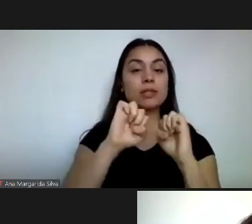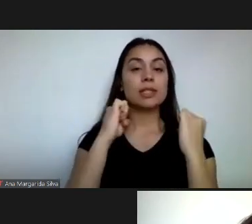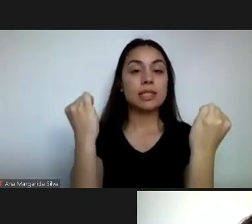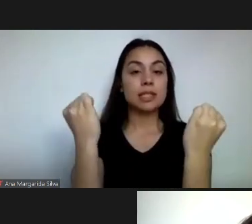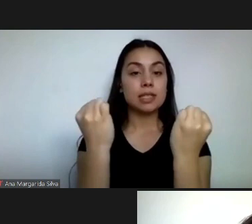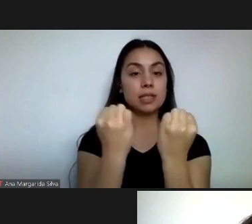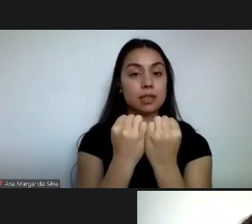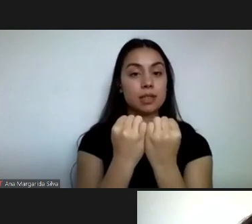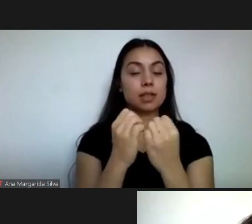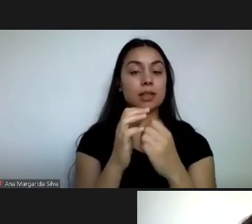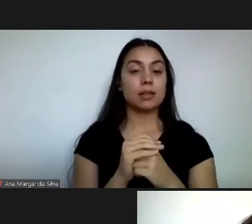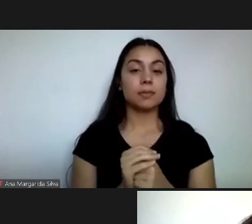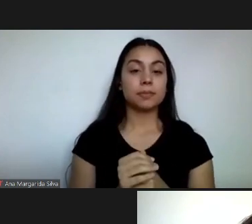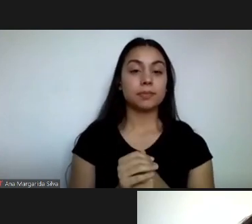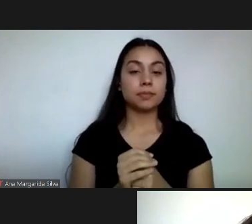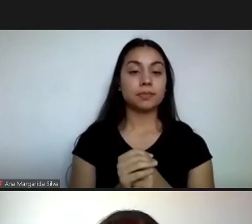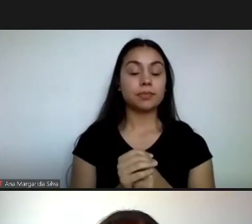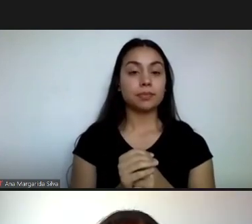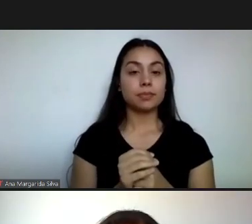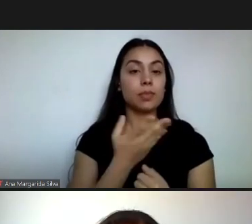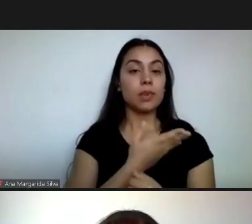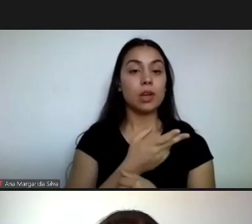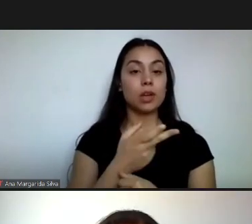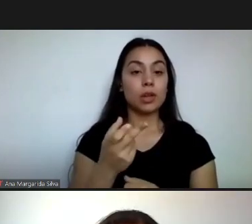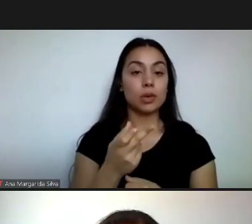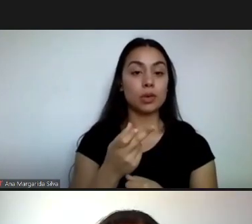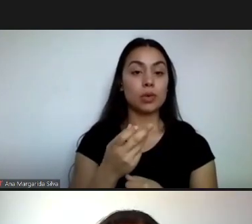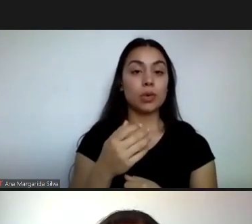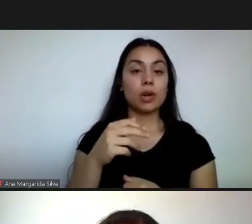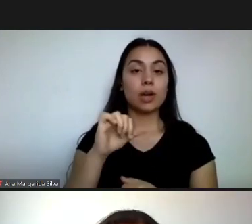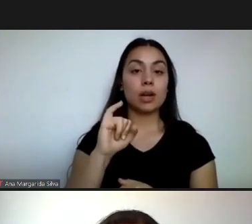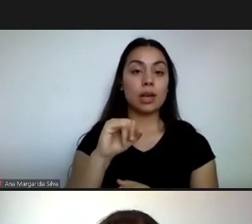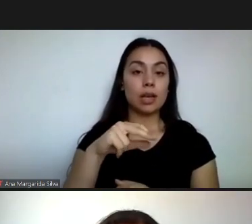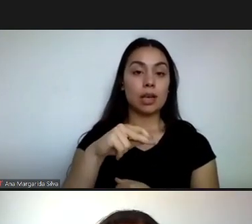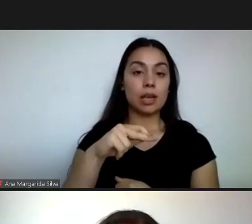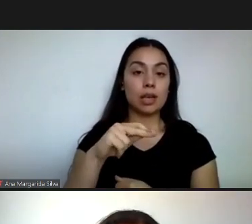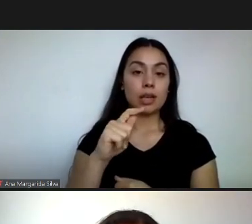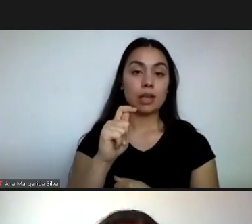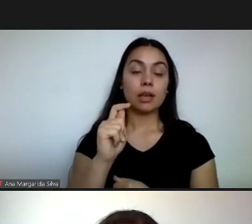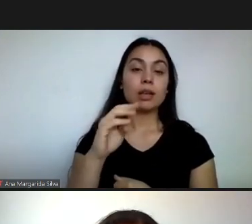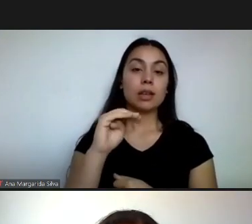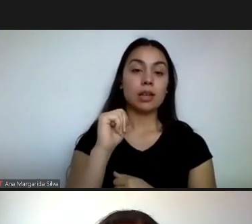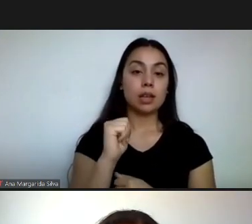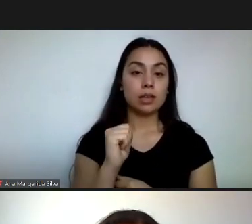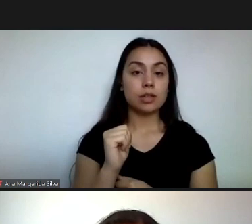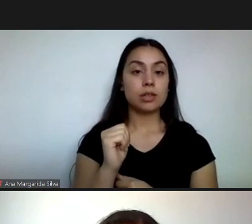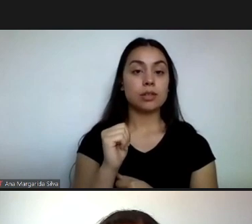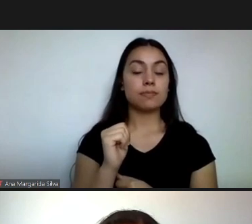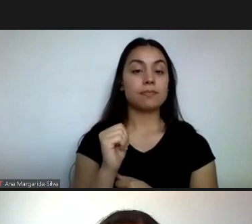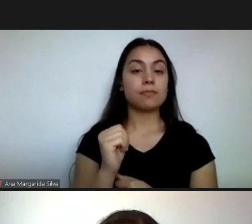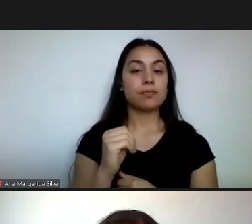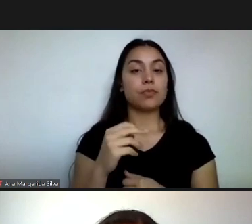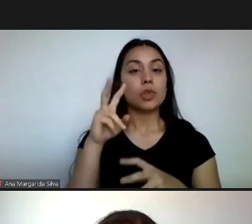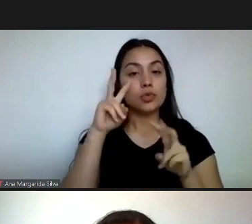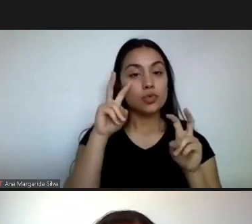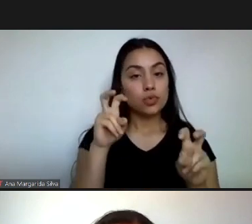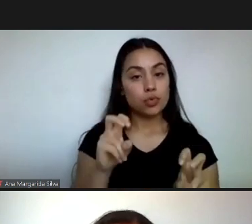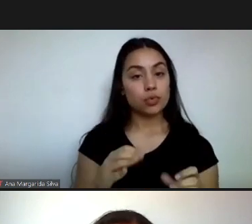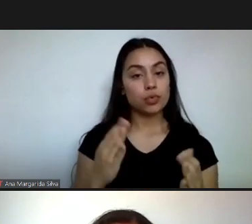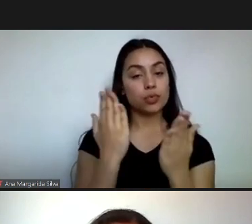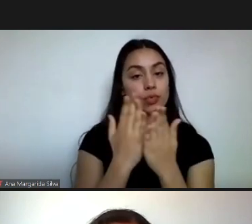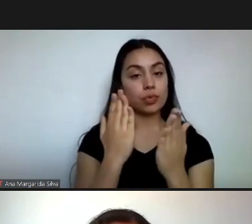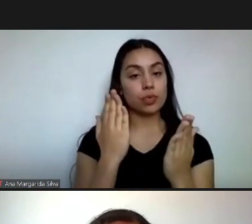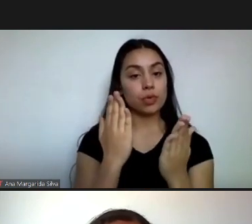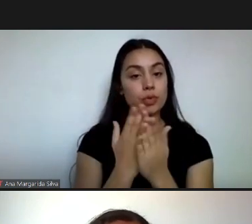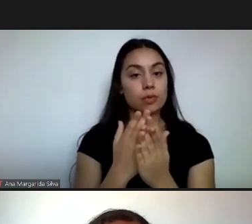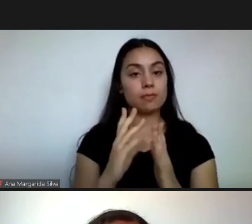Desenvolvimento Curricular, a doutora Maria Inês Santos, mestre em Estudos sobre Desenvolvimento, é coordenadora-geral de